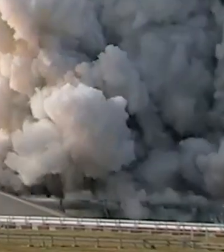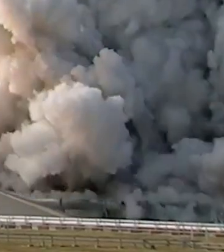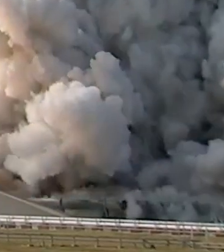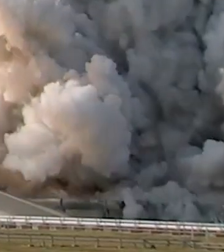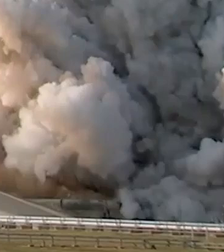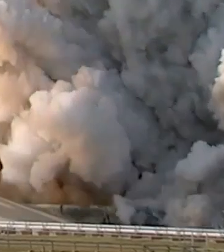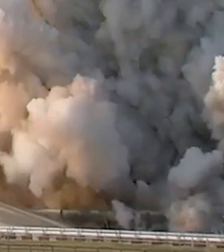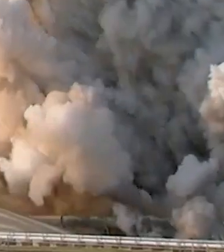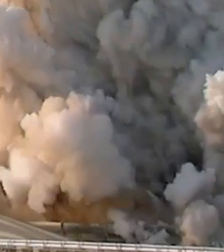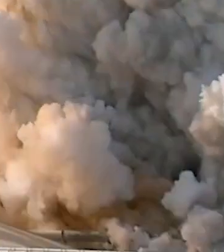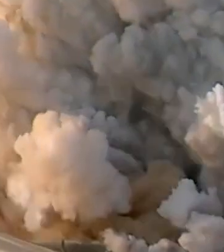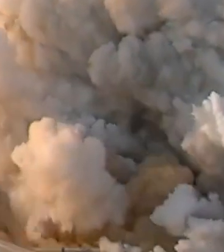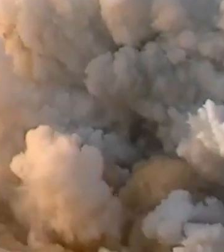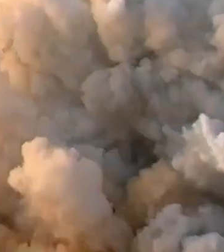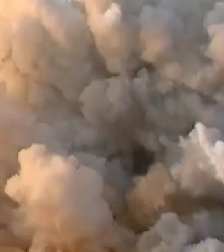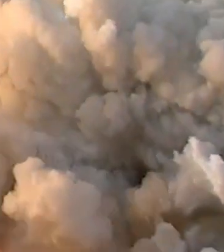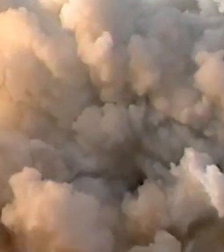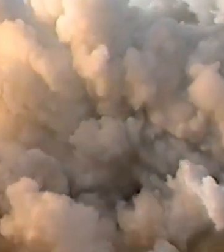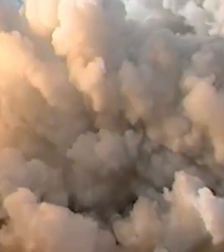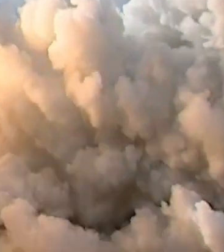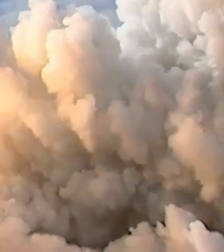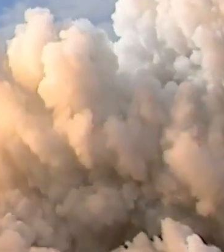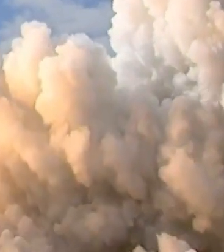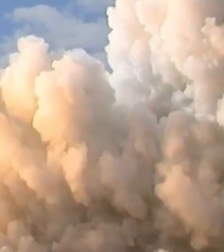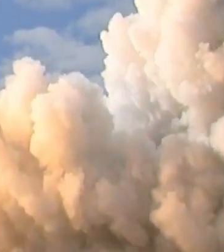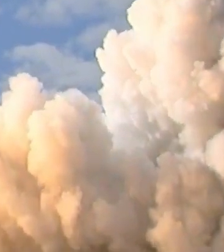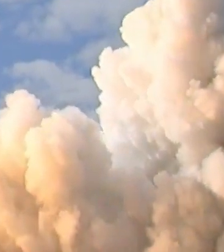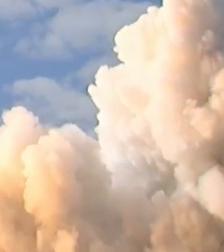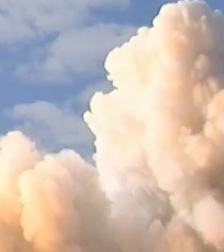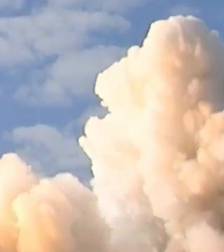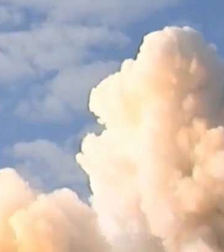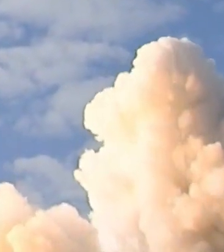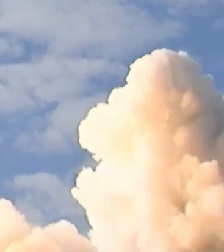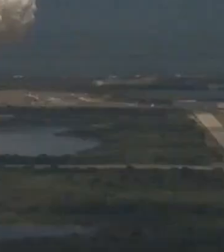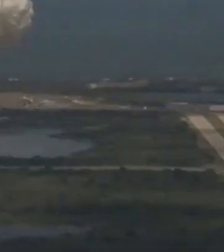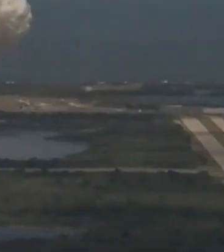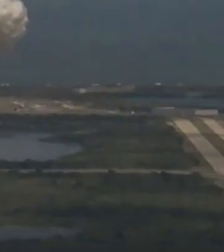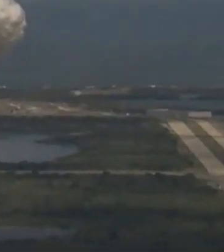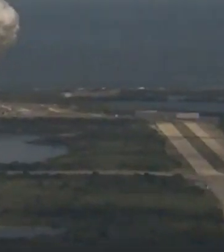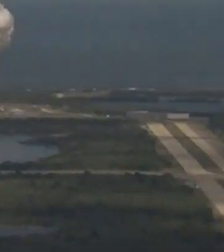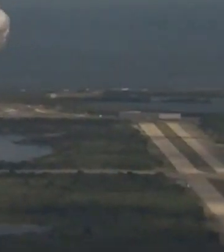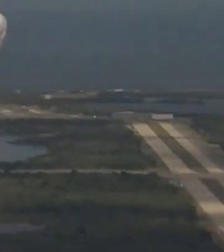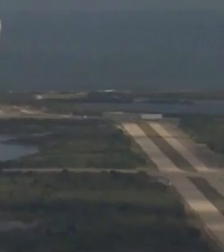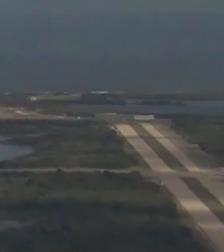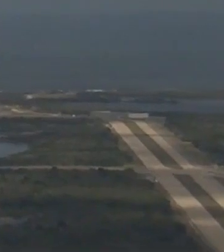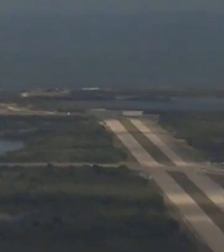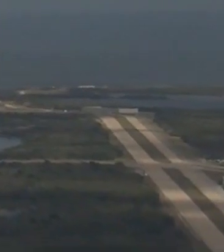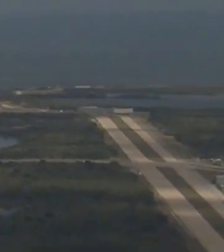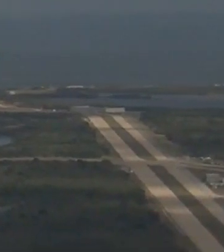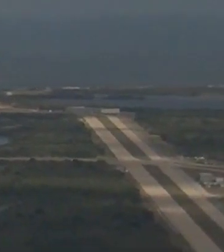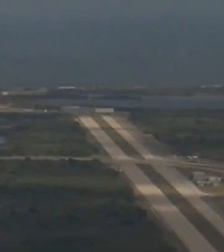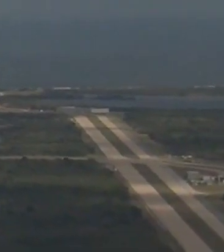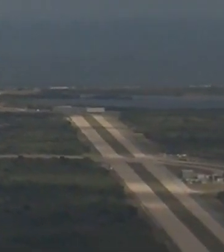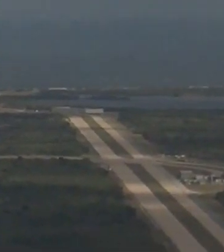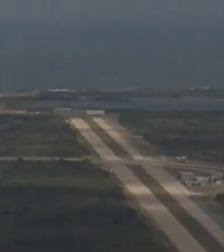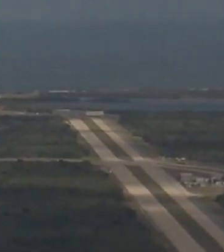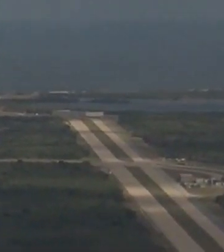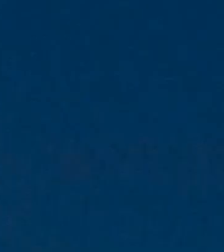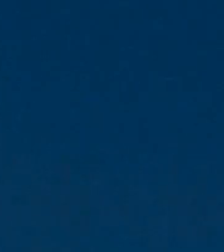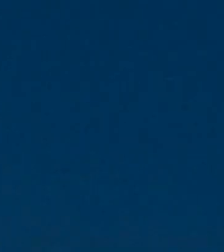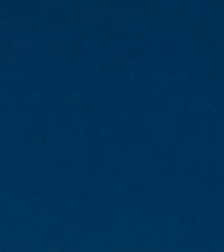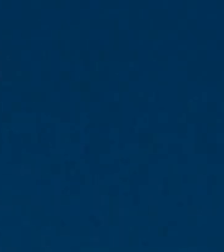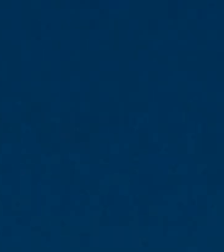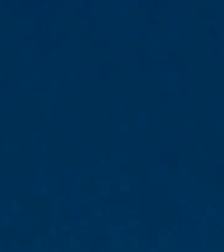Liftoff of Space Shuttle Atlantis on a mission to build, resupply, and... Houston now controlling.